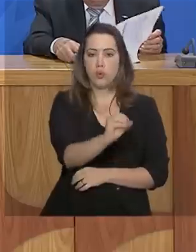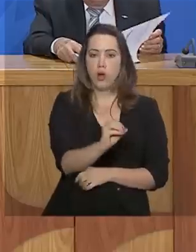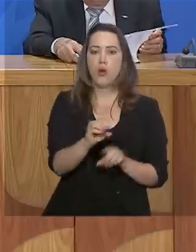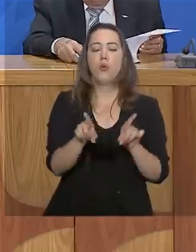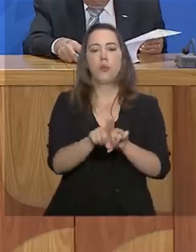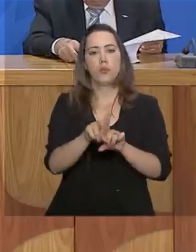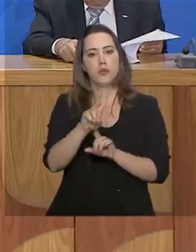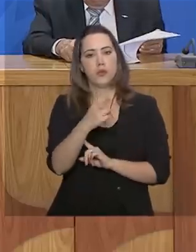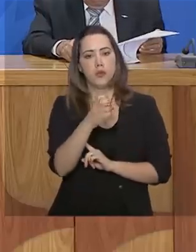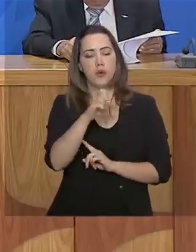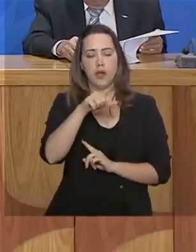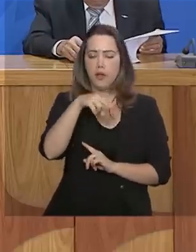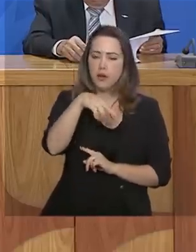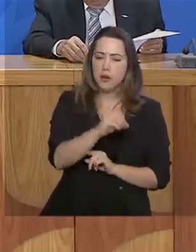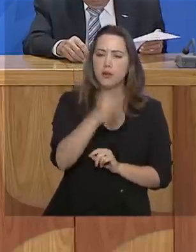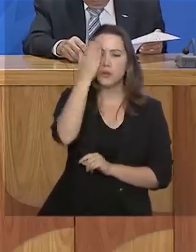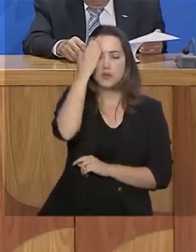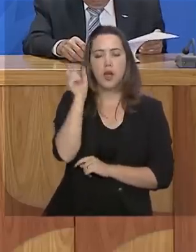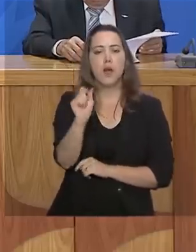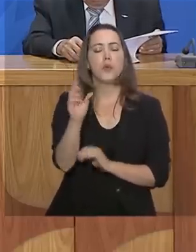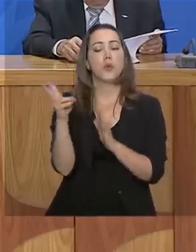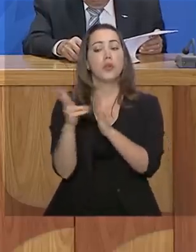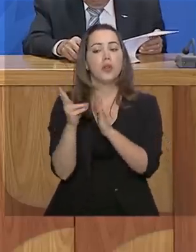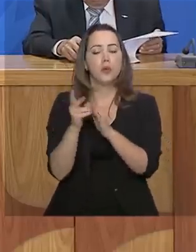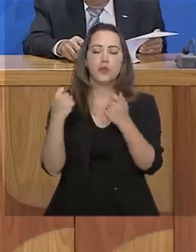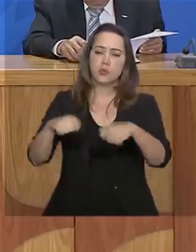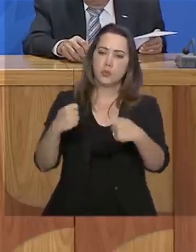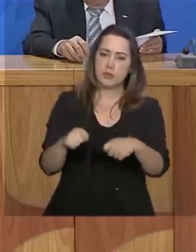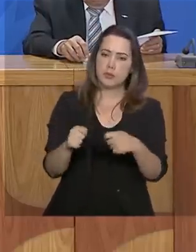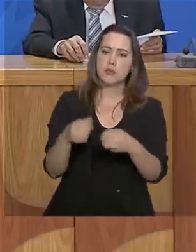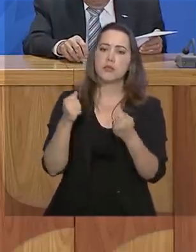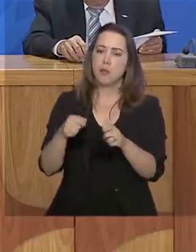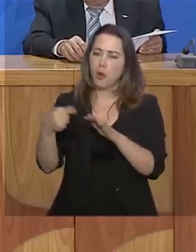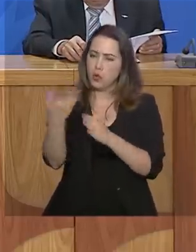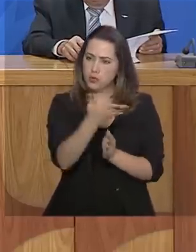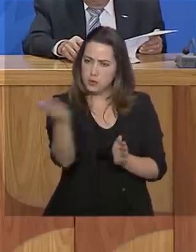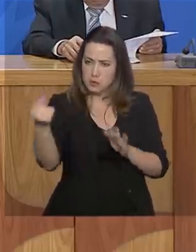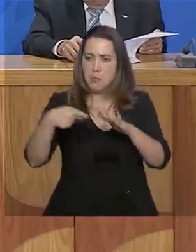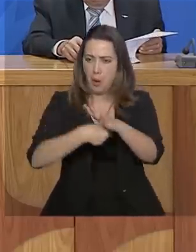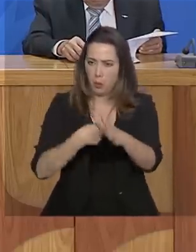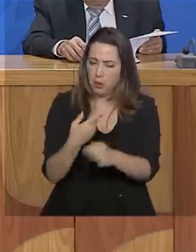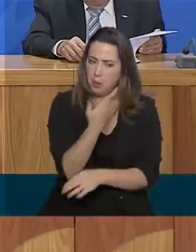falar das repercussões de notícias que